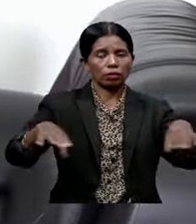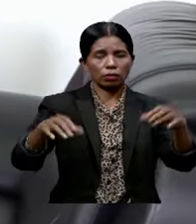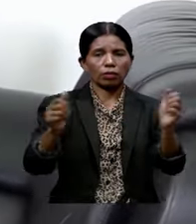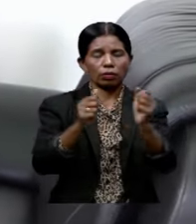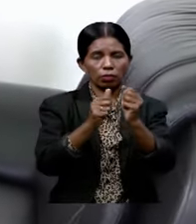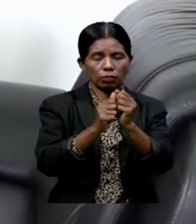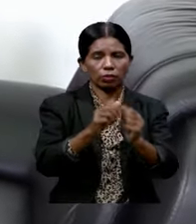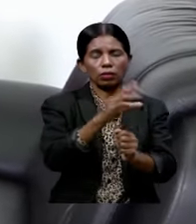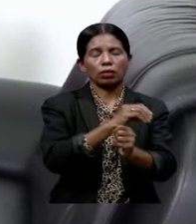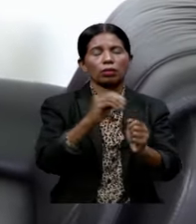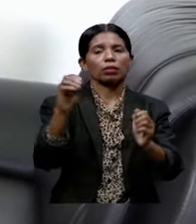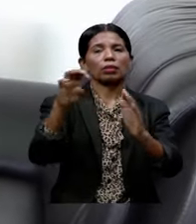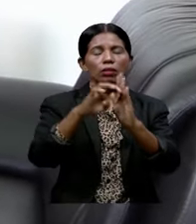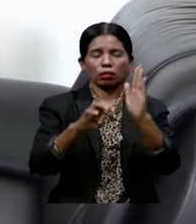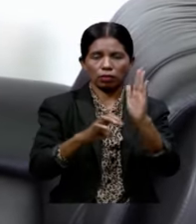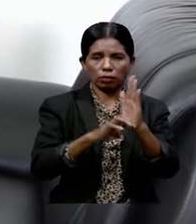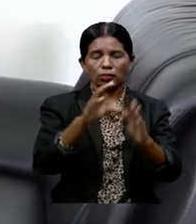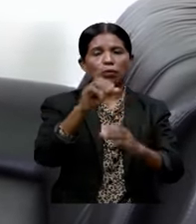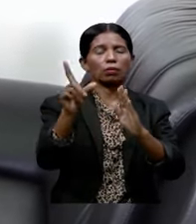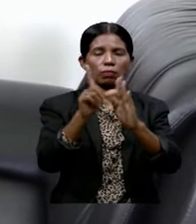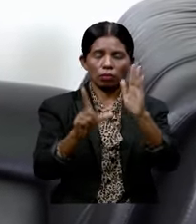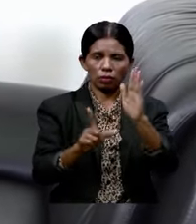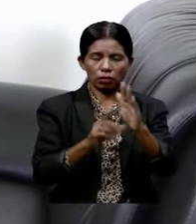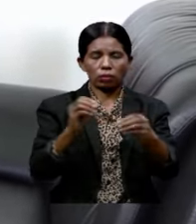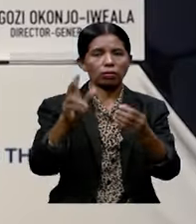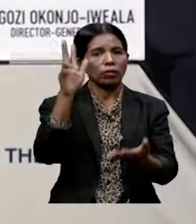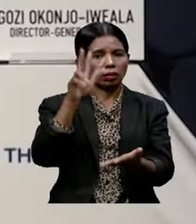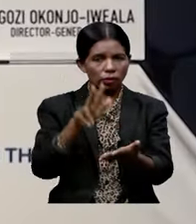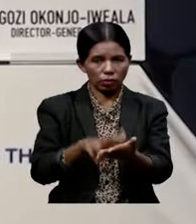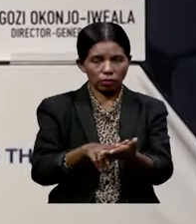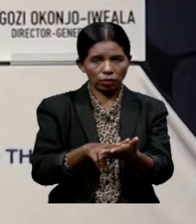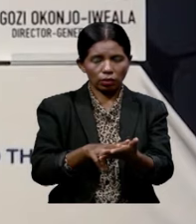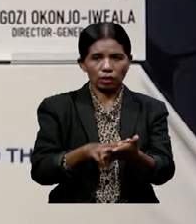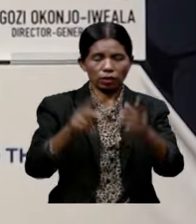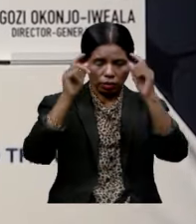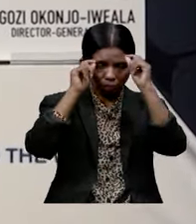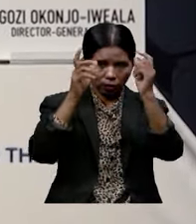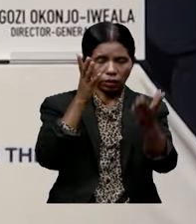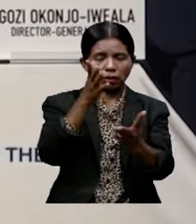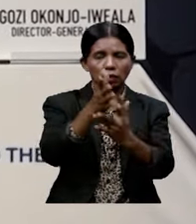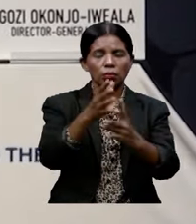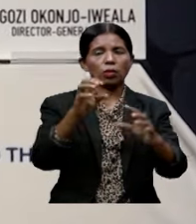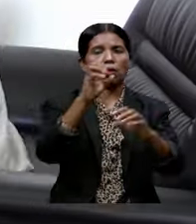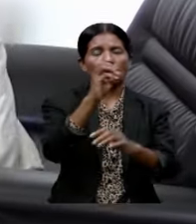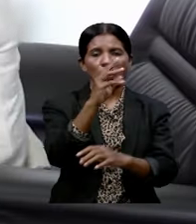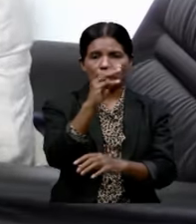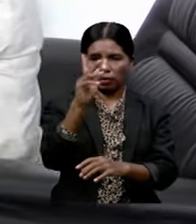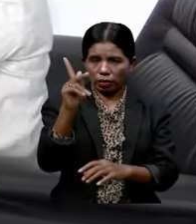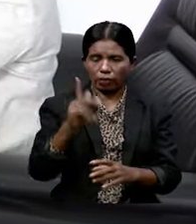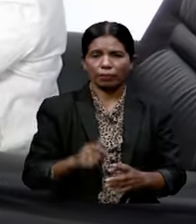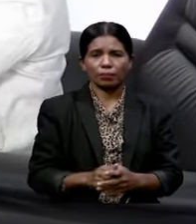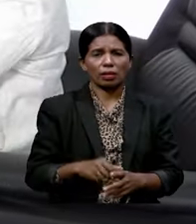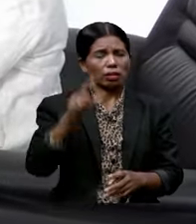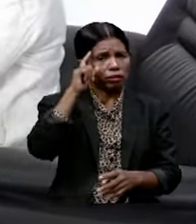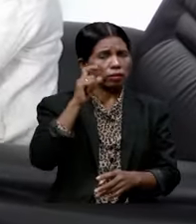órgão executivo no legislativo, liu-liu Conabá, ratificação acordo adesão Timor-Leste ba Organização Mundial Comércio. Sanana